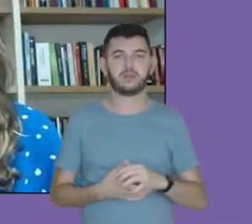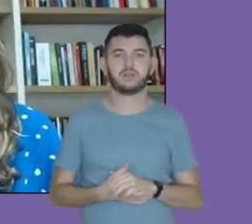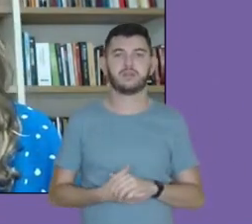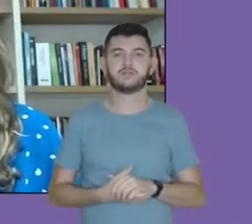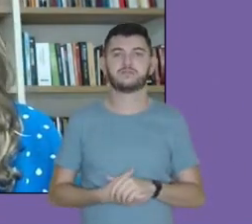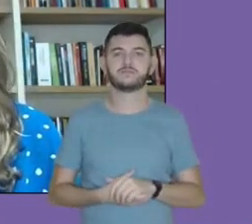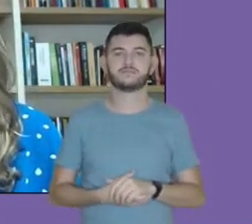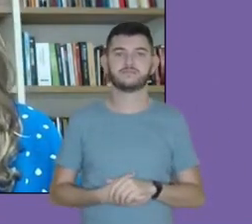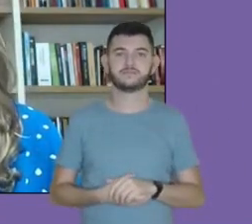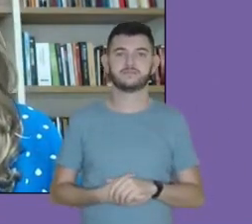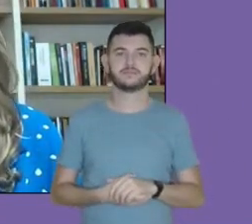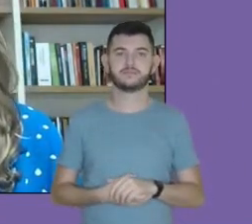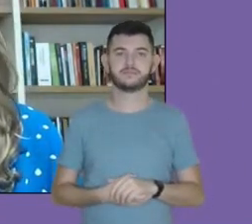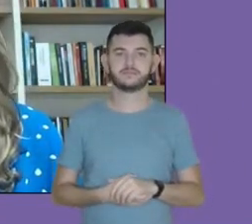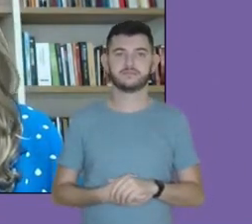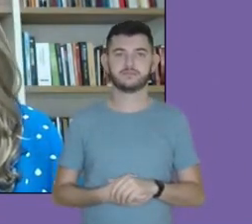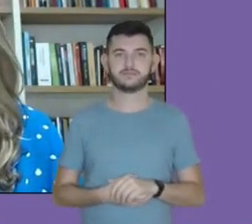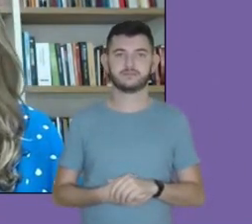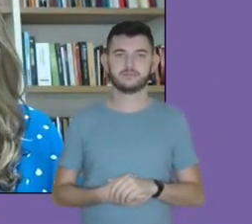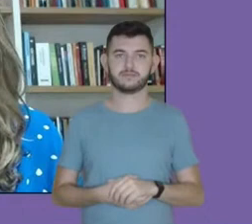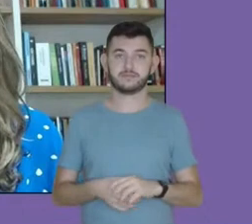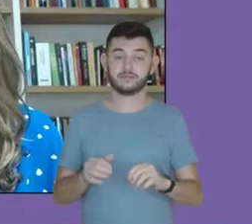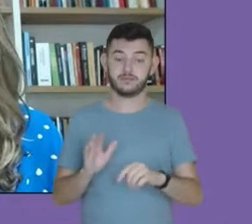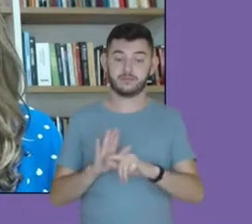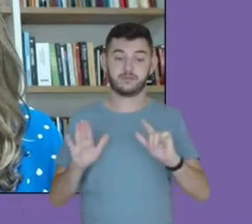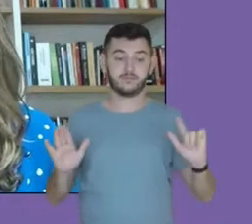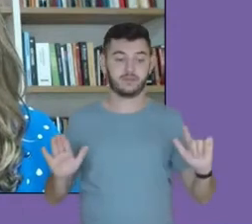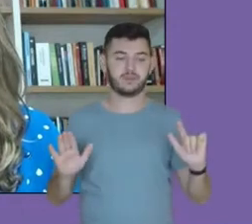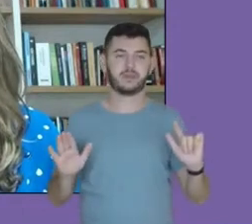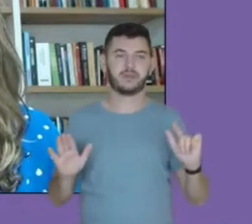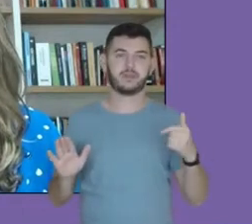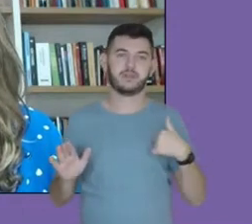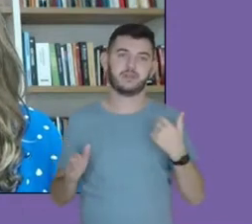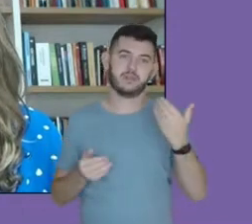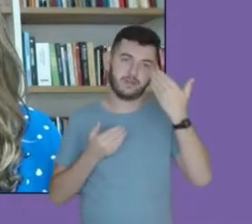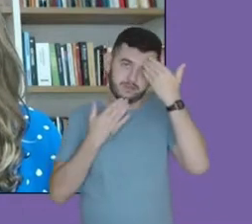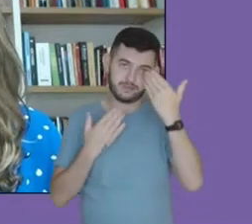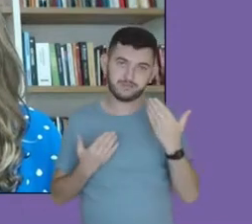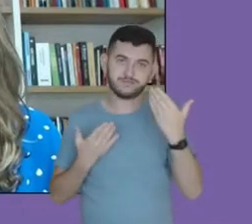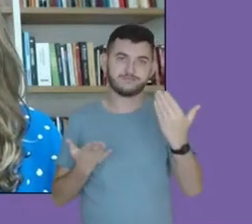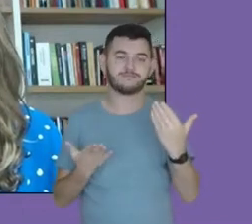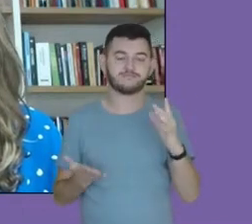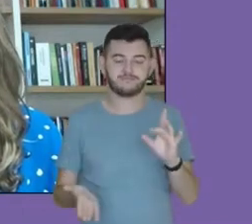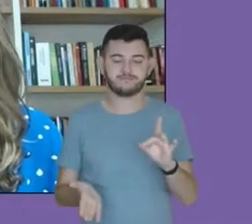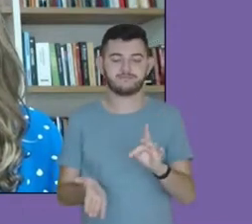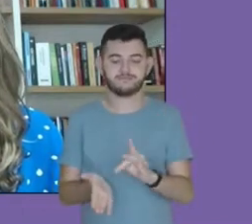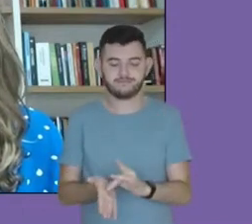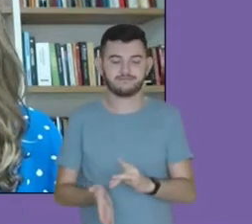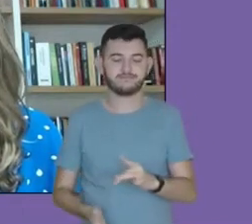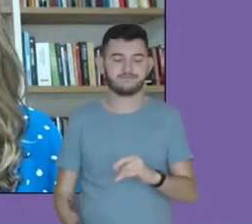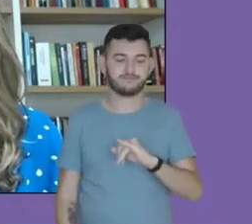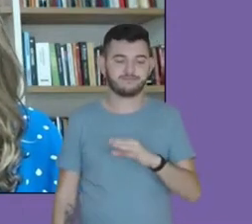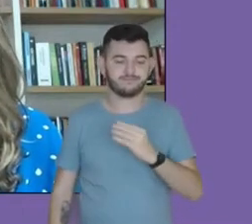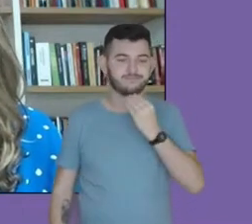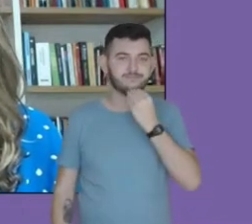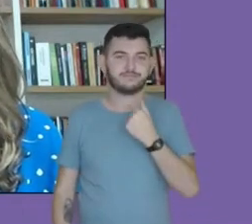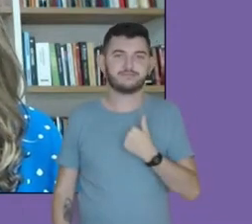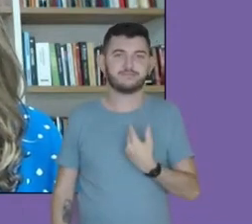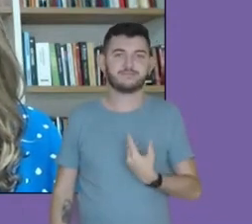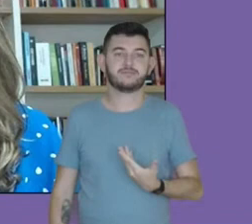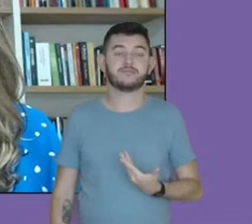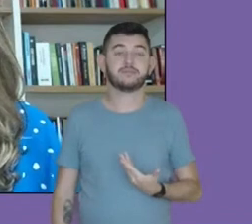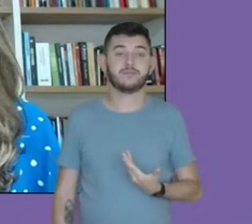Bom, antes de qualquer coisa, eu gostaria muito de agradecer essa oportunidade